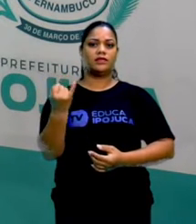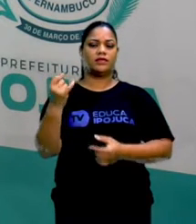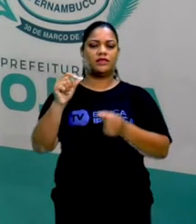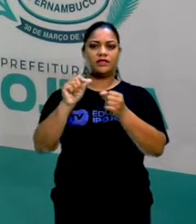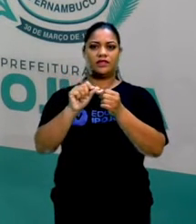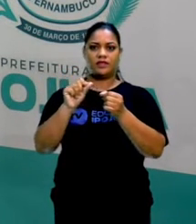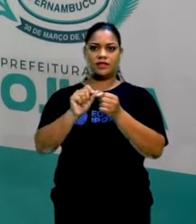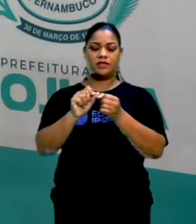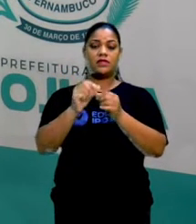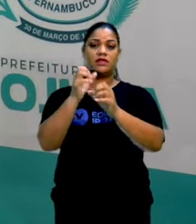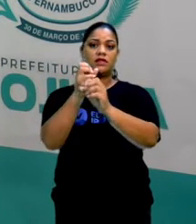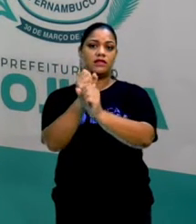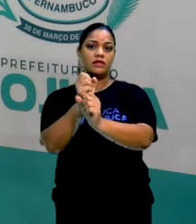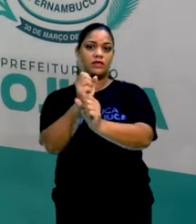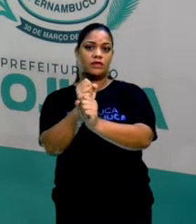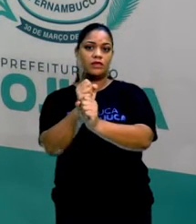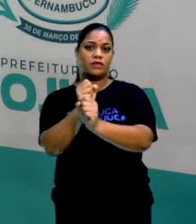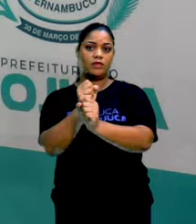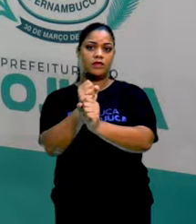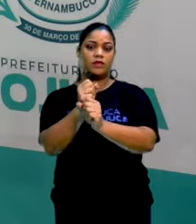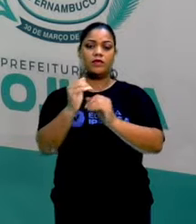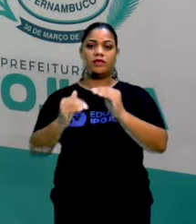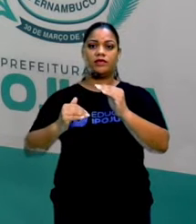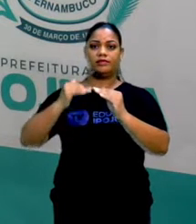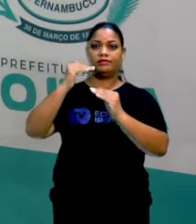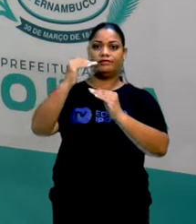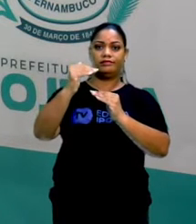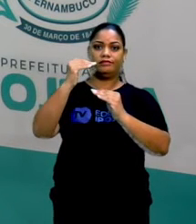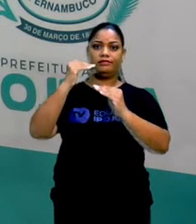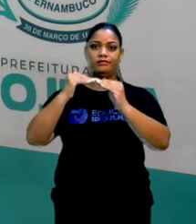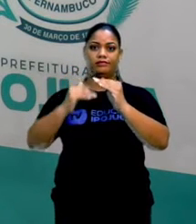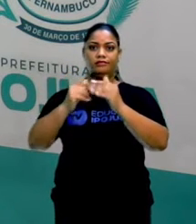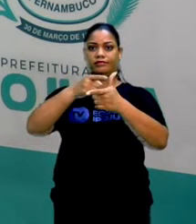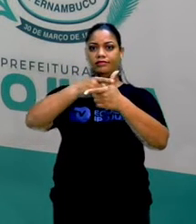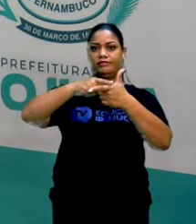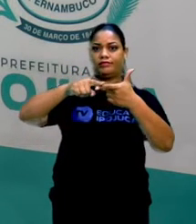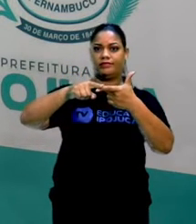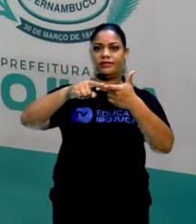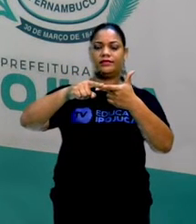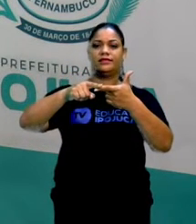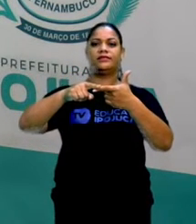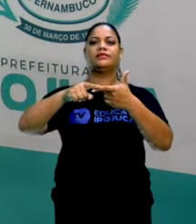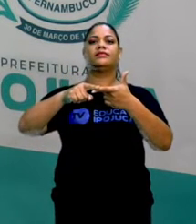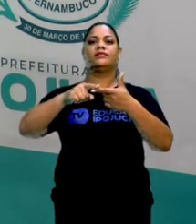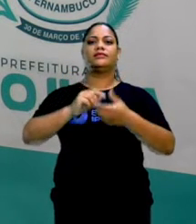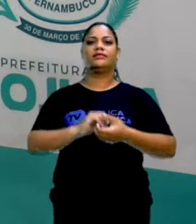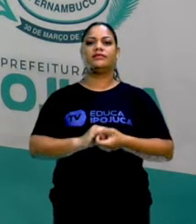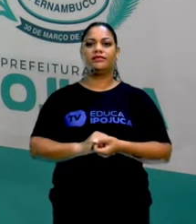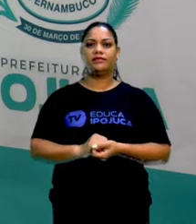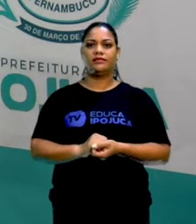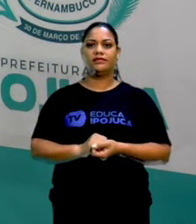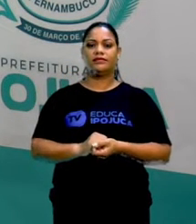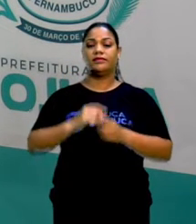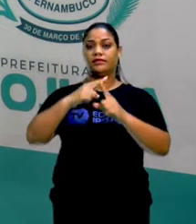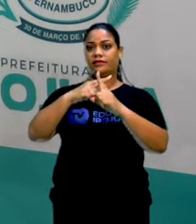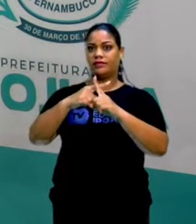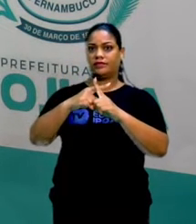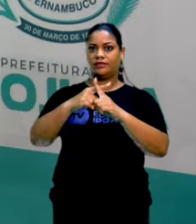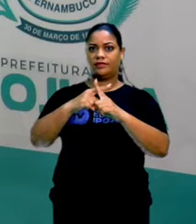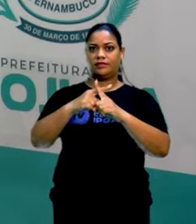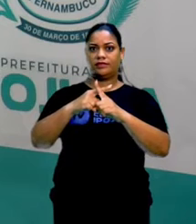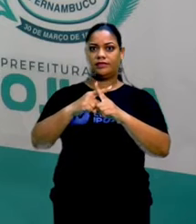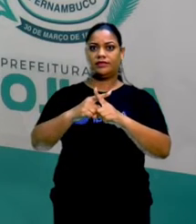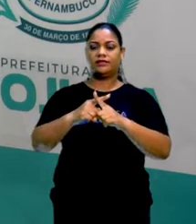esse jogo de quem soma, divide, quem divide, multiplica e vai usando uma